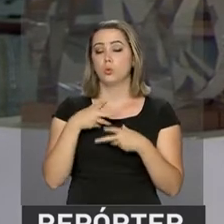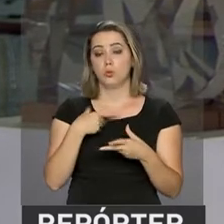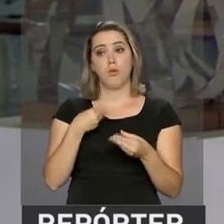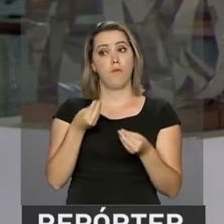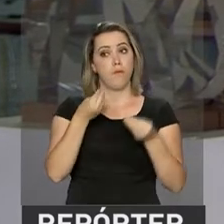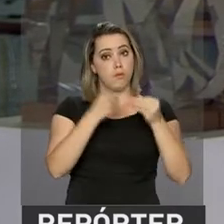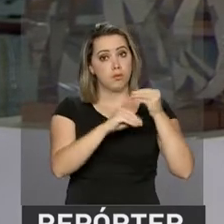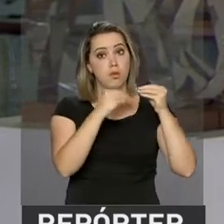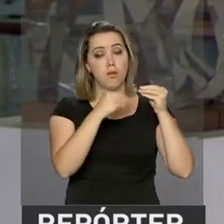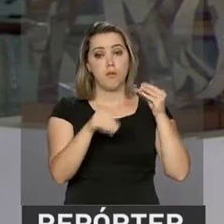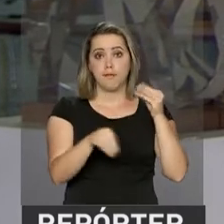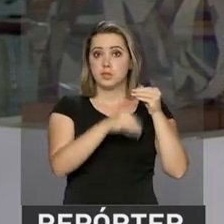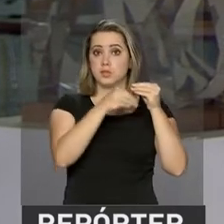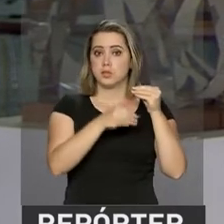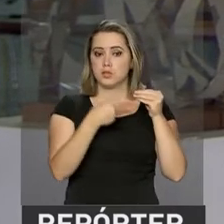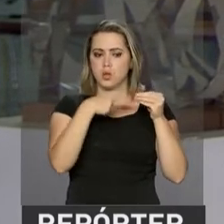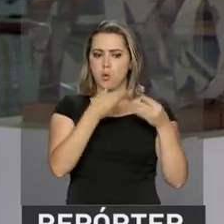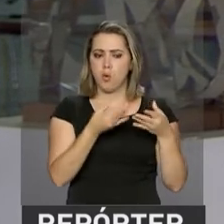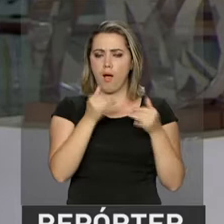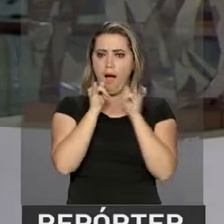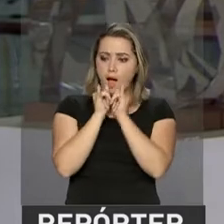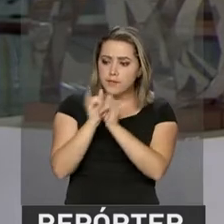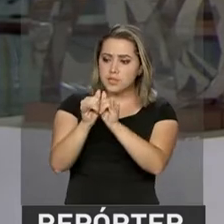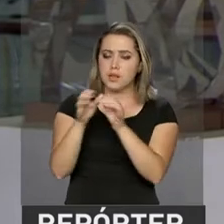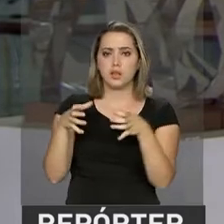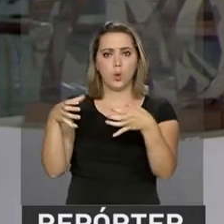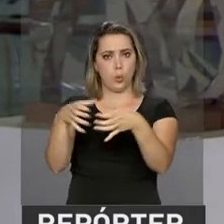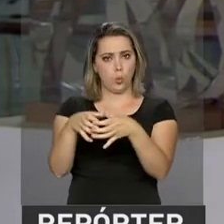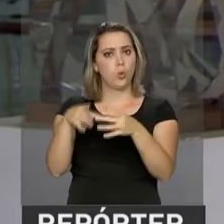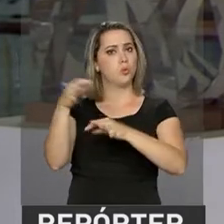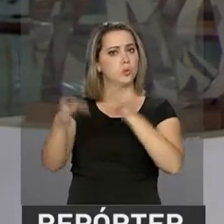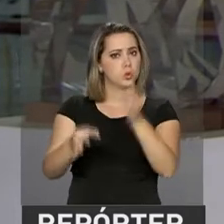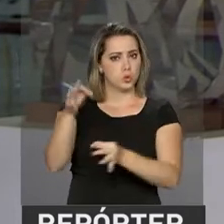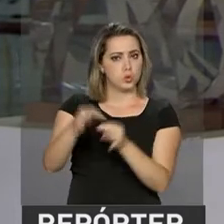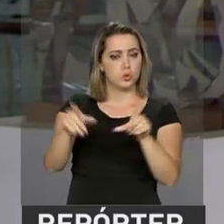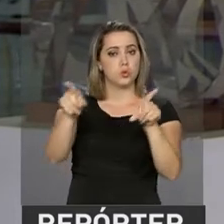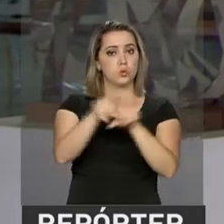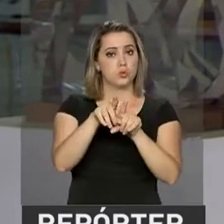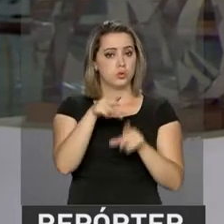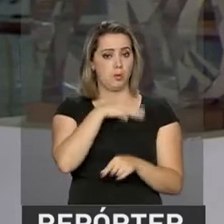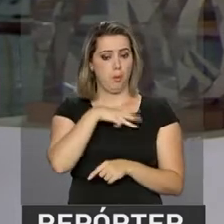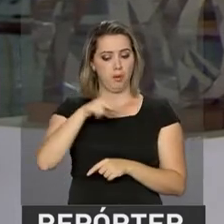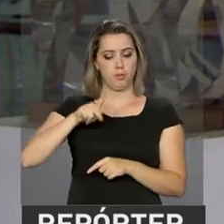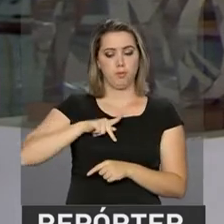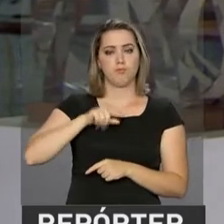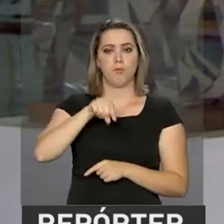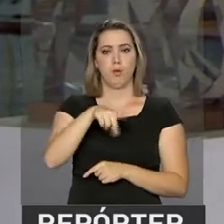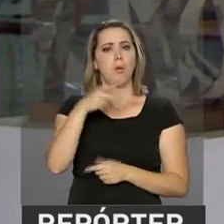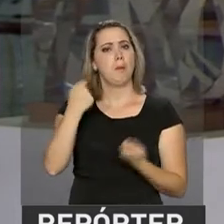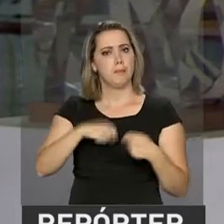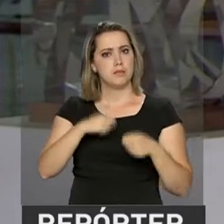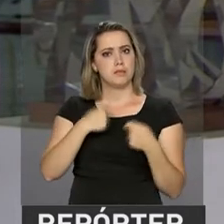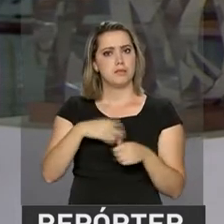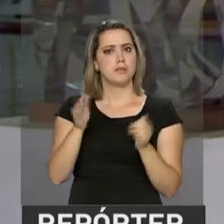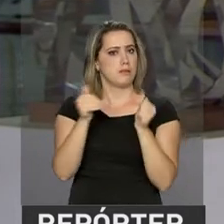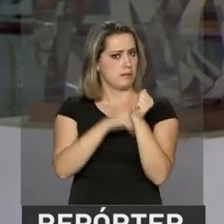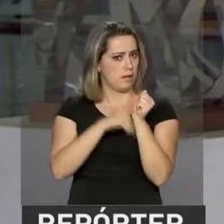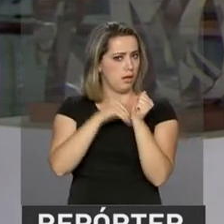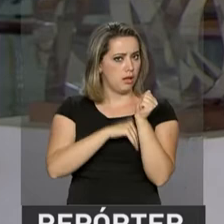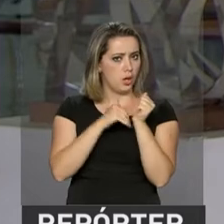repassados necessariamente ao juiz e ao Ministério Público Federal, que ficarão responsáveis pelo